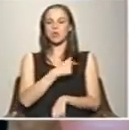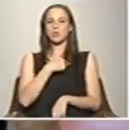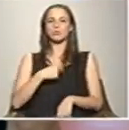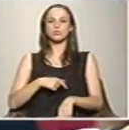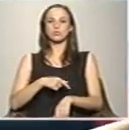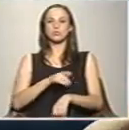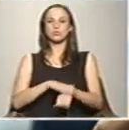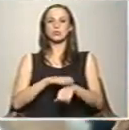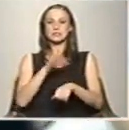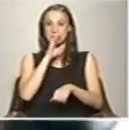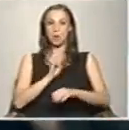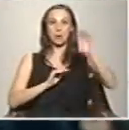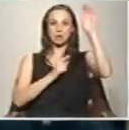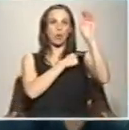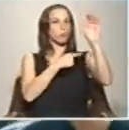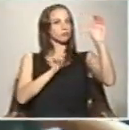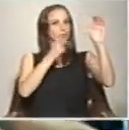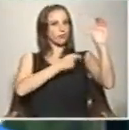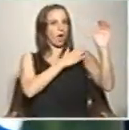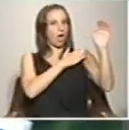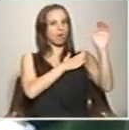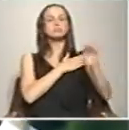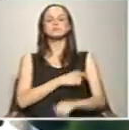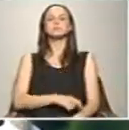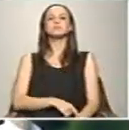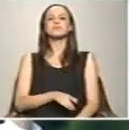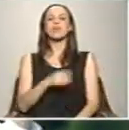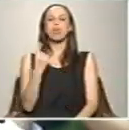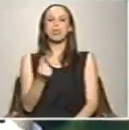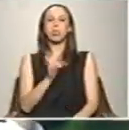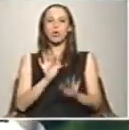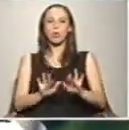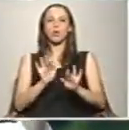não subo os ombros. Muito bem. Devagar,